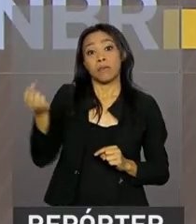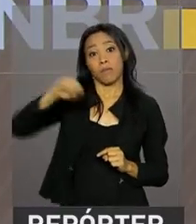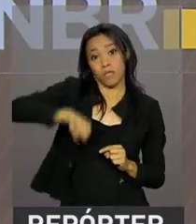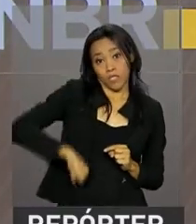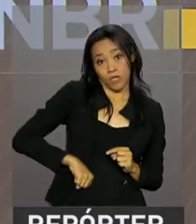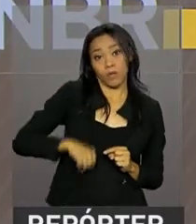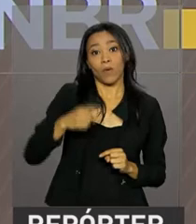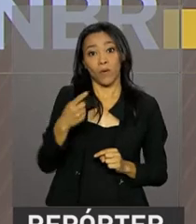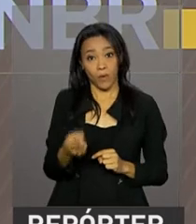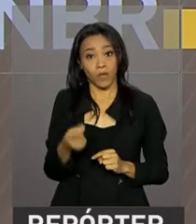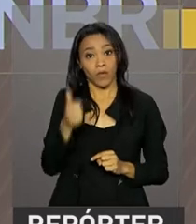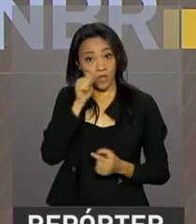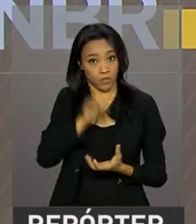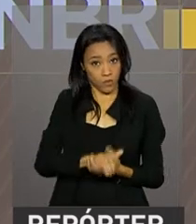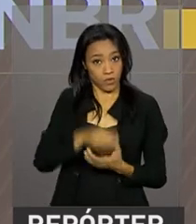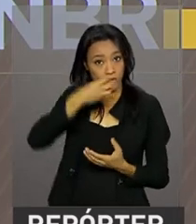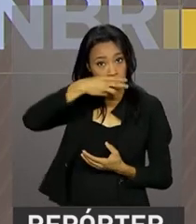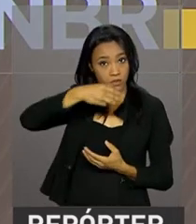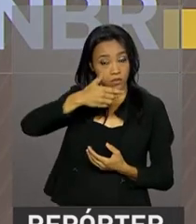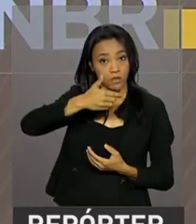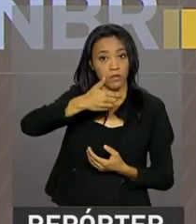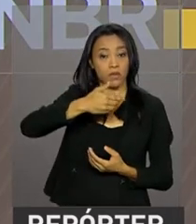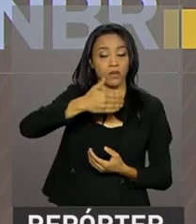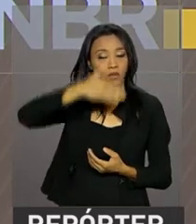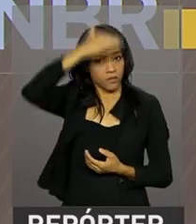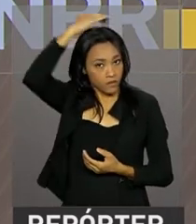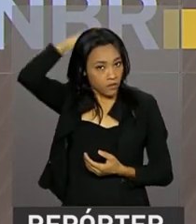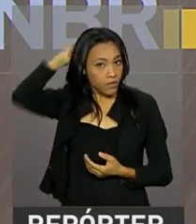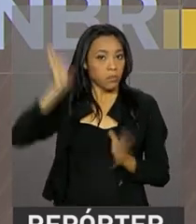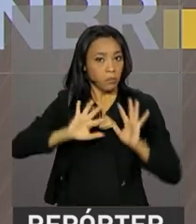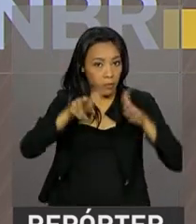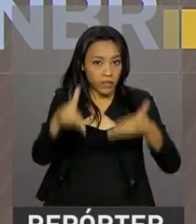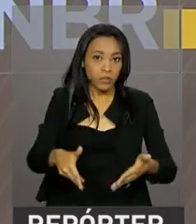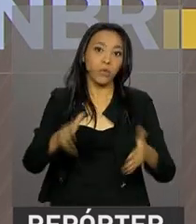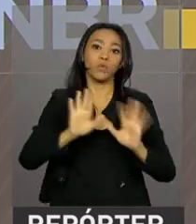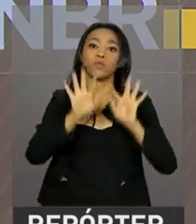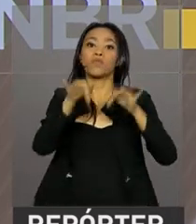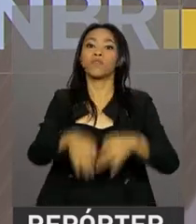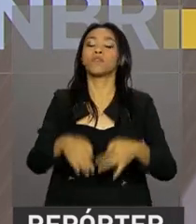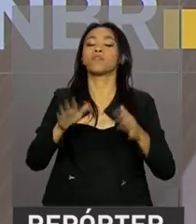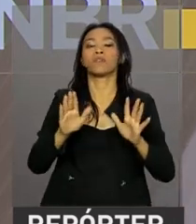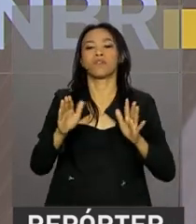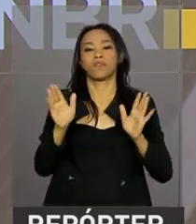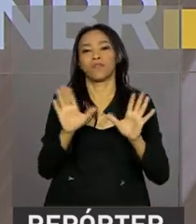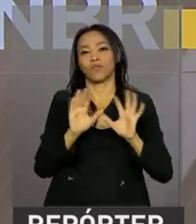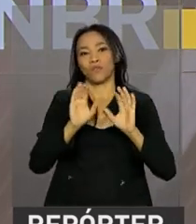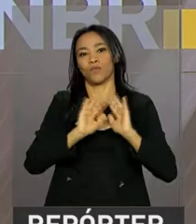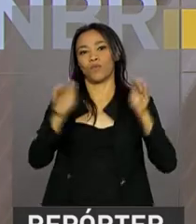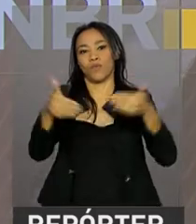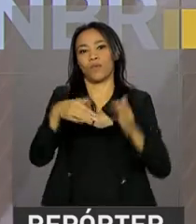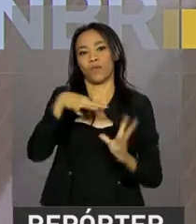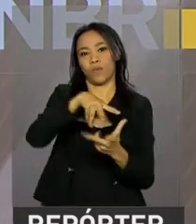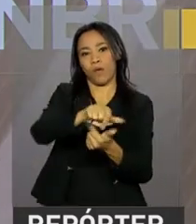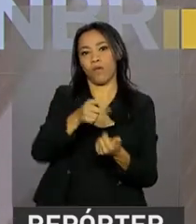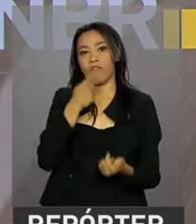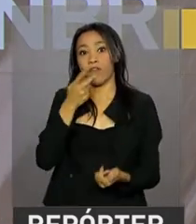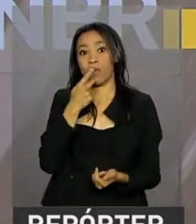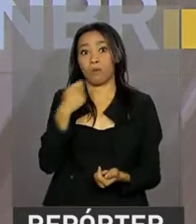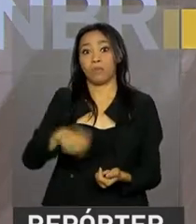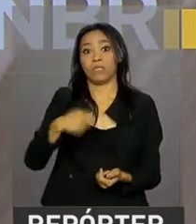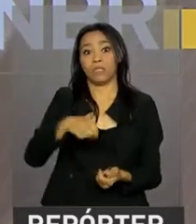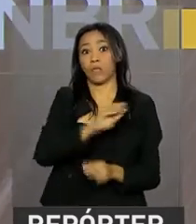programa criança feliz participou do encerramento do fórum global no evento ela ressaltou que é preciso cuidar das crianças